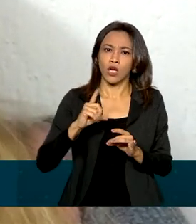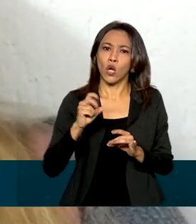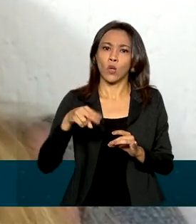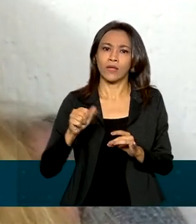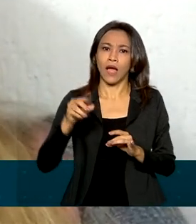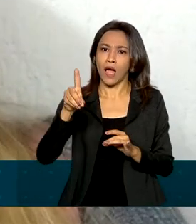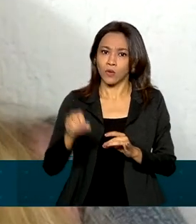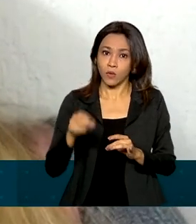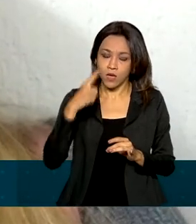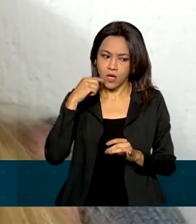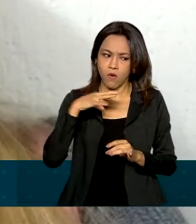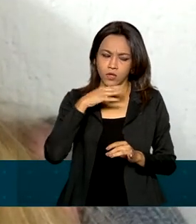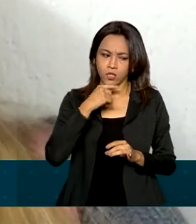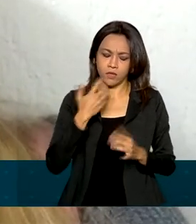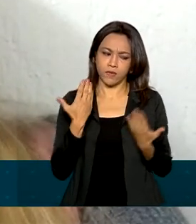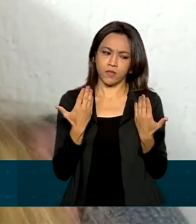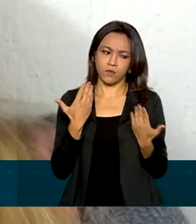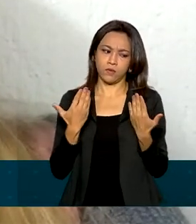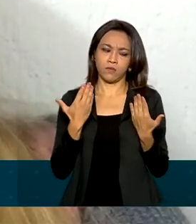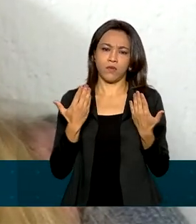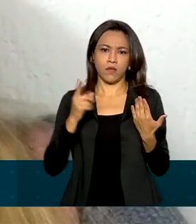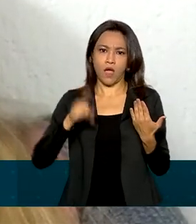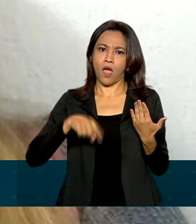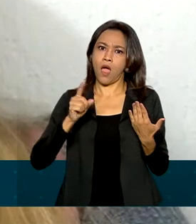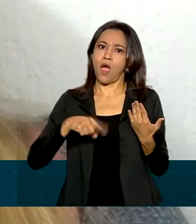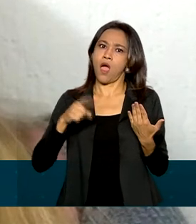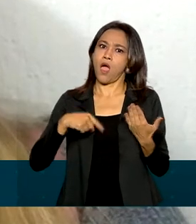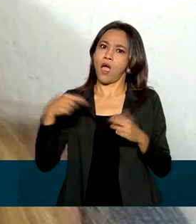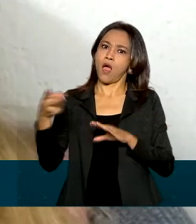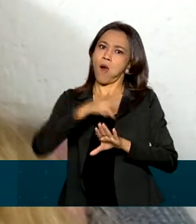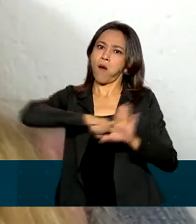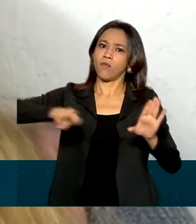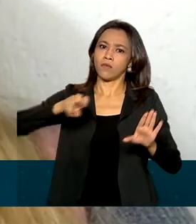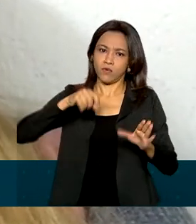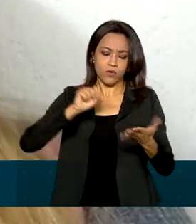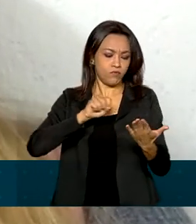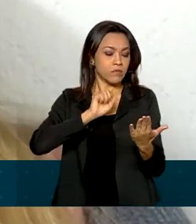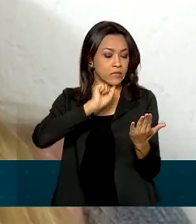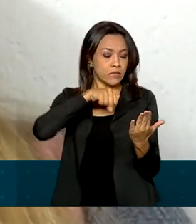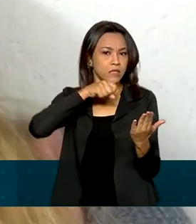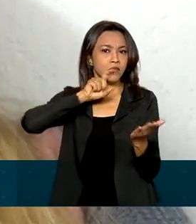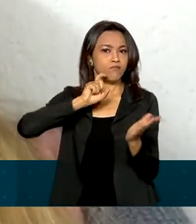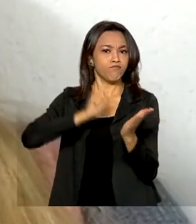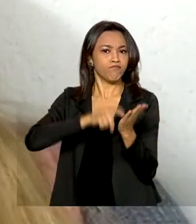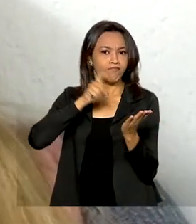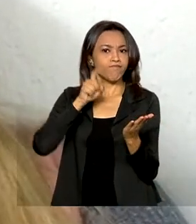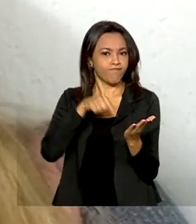isso era um golpe E aí foi justamente não logo depois que eu apertei o sim Desse pessoal do Turismo